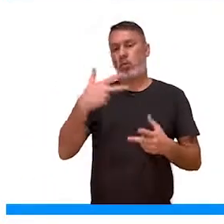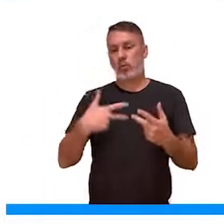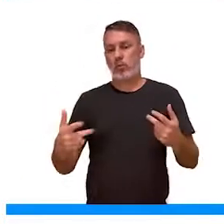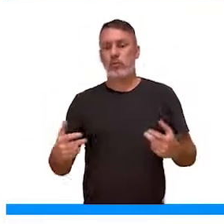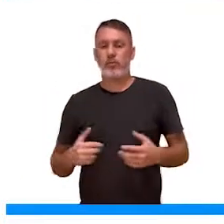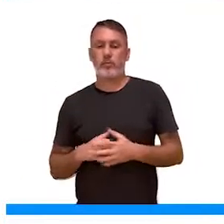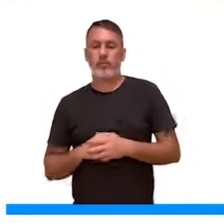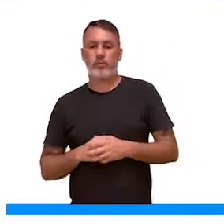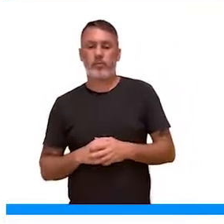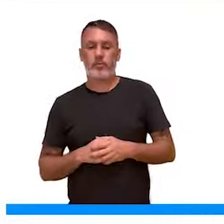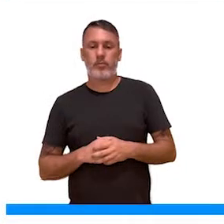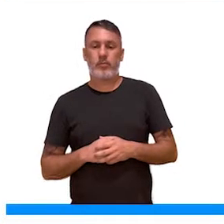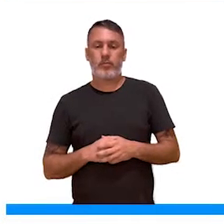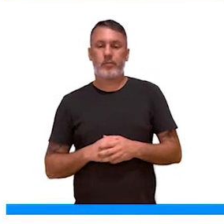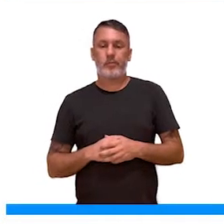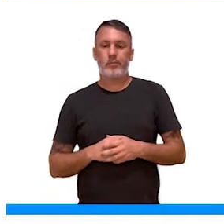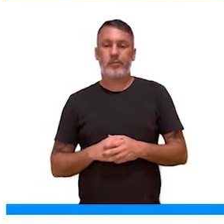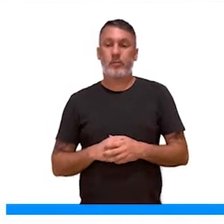ingestão.